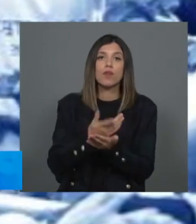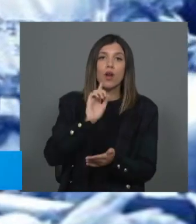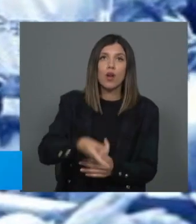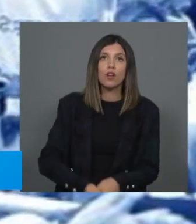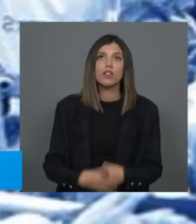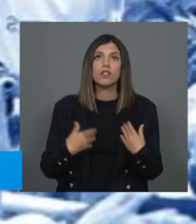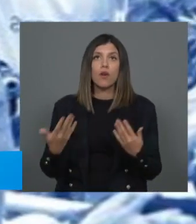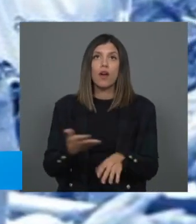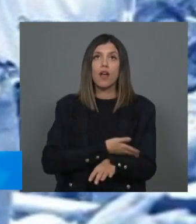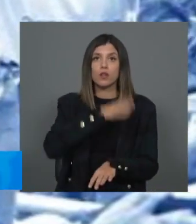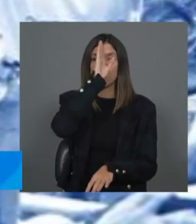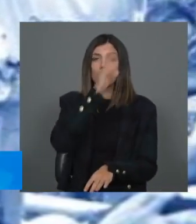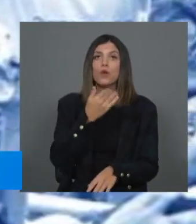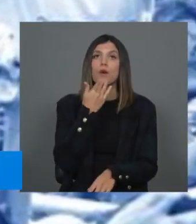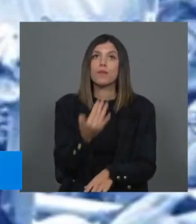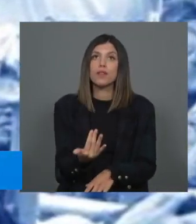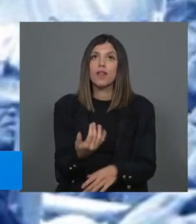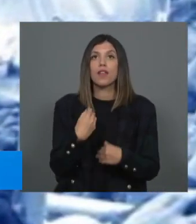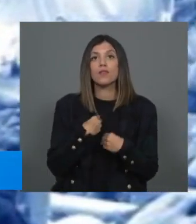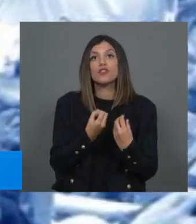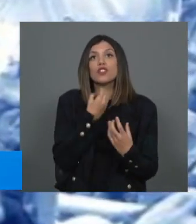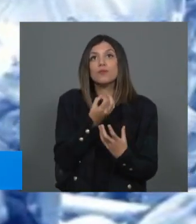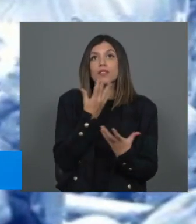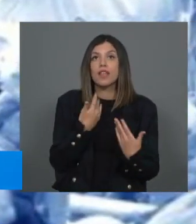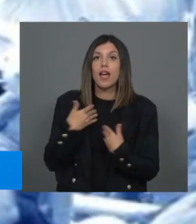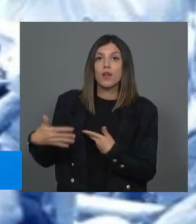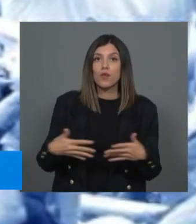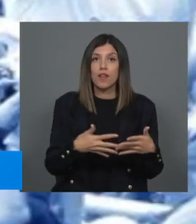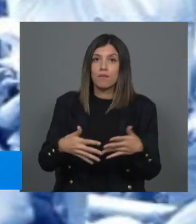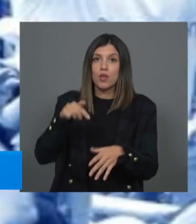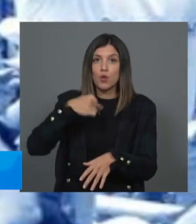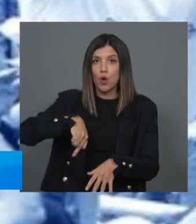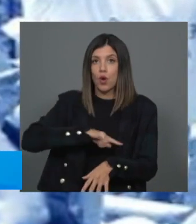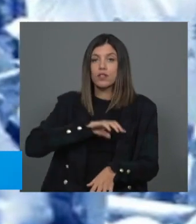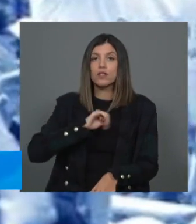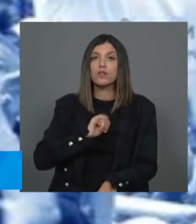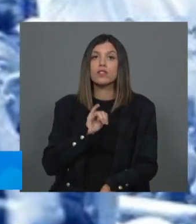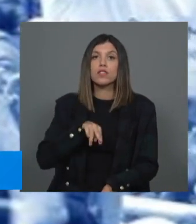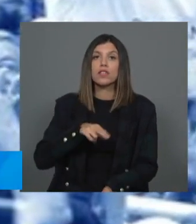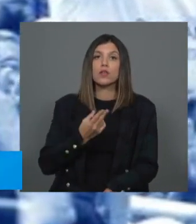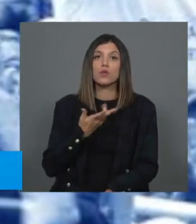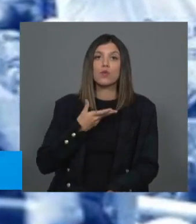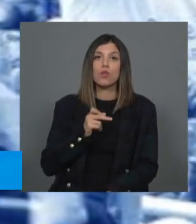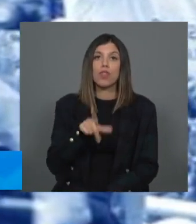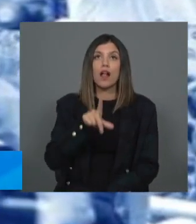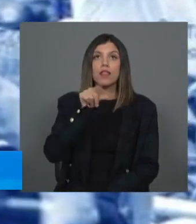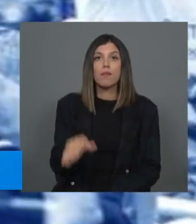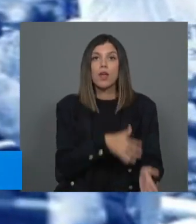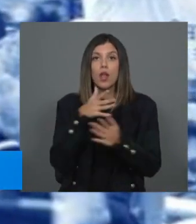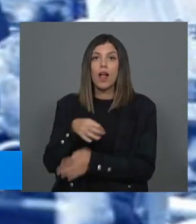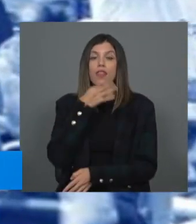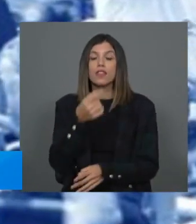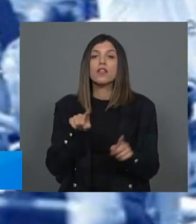de estarmos aqui a partilhar aquilo que vamos fazer no nosso caminho sinodal. E depois dizer que este ciclo de